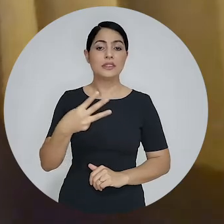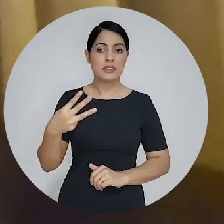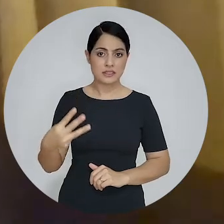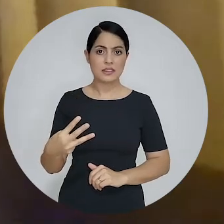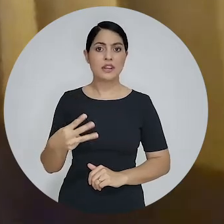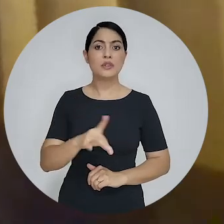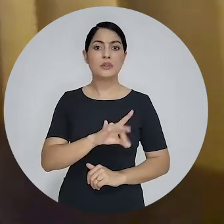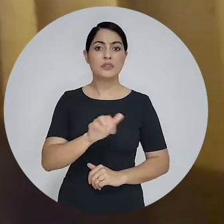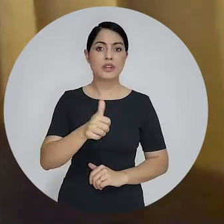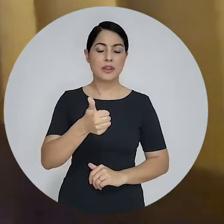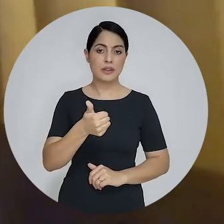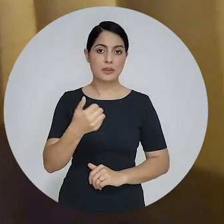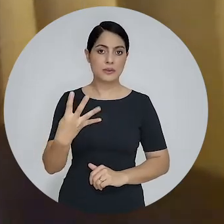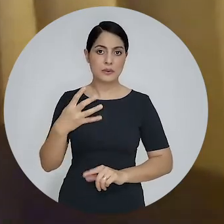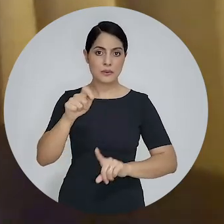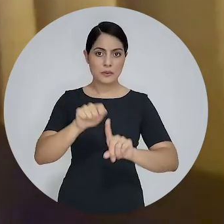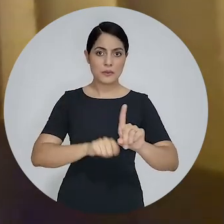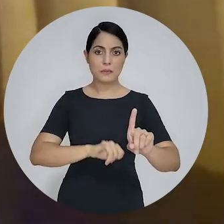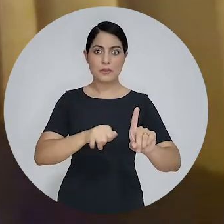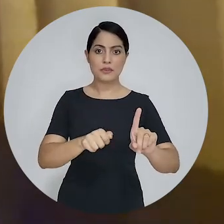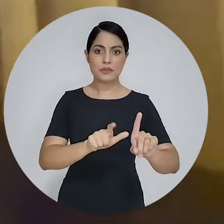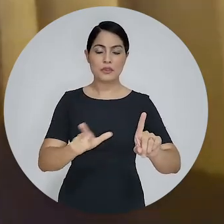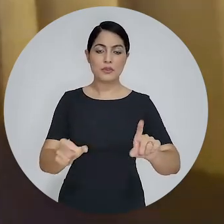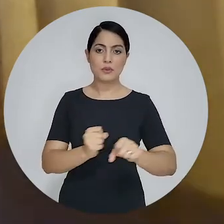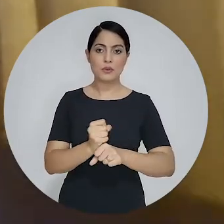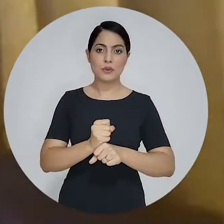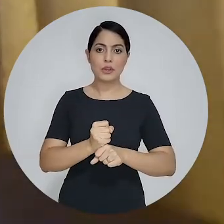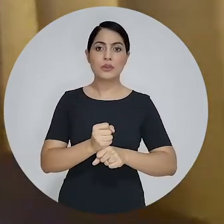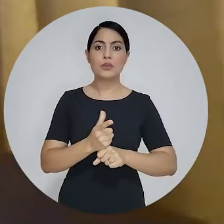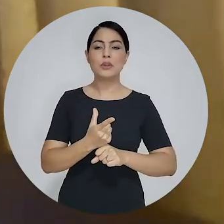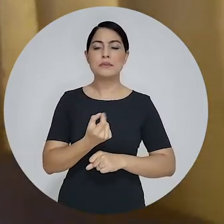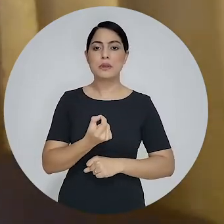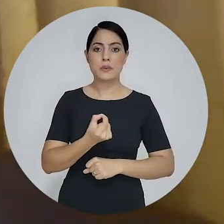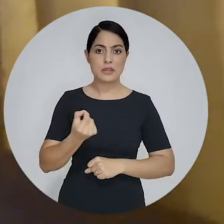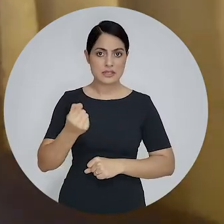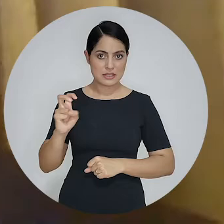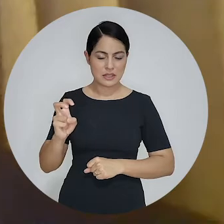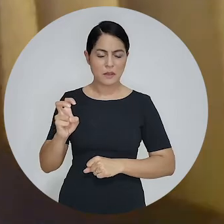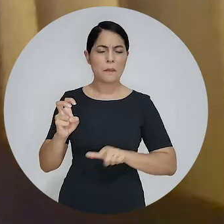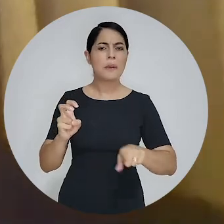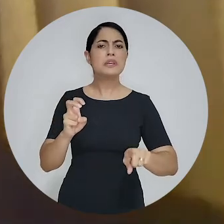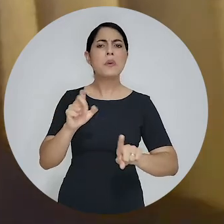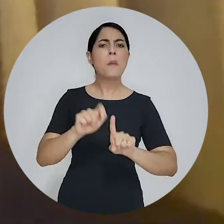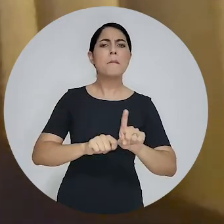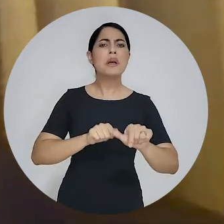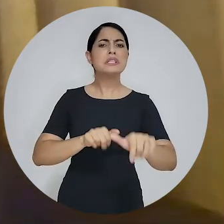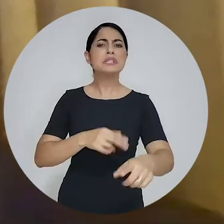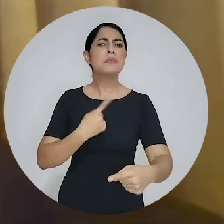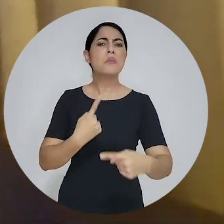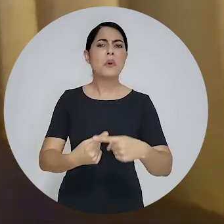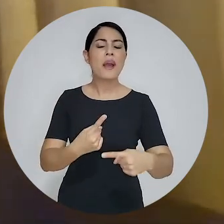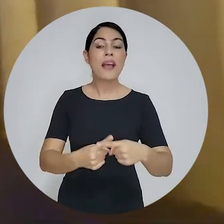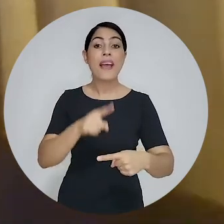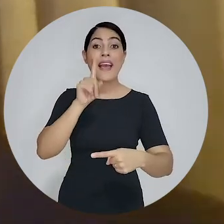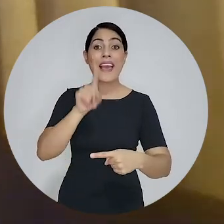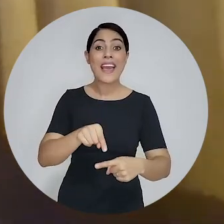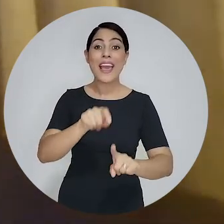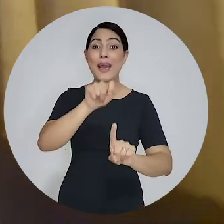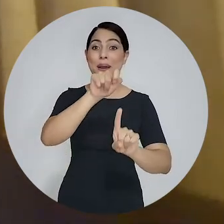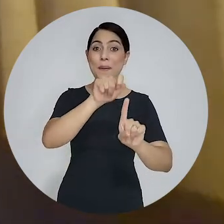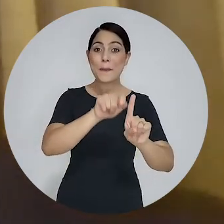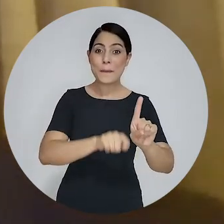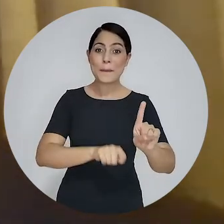11.133, de 14 de julho de 2005. É interessante notar que setembro foi escolhido também por ser o